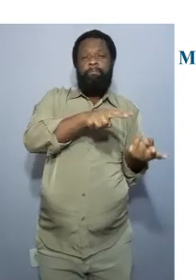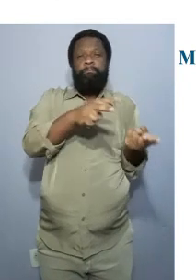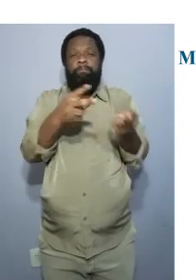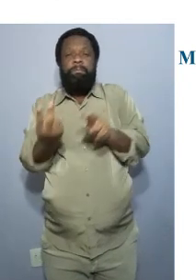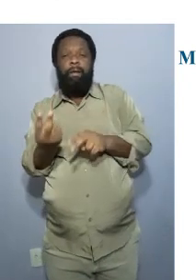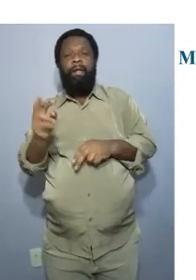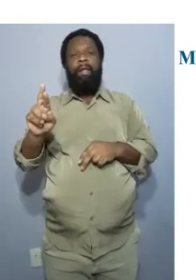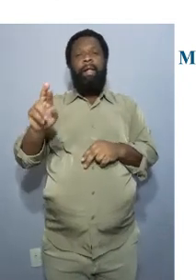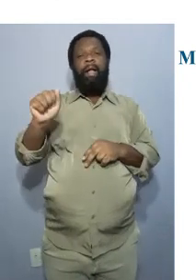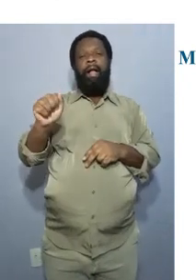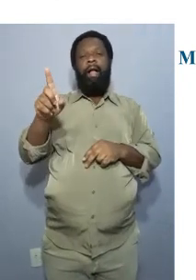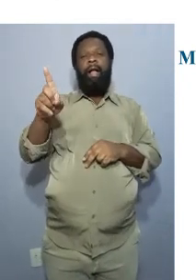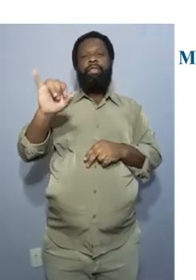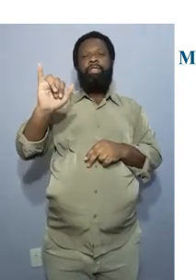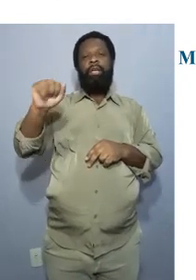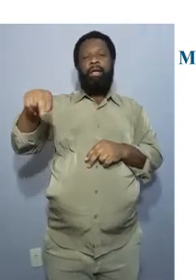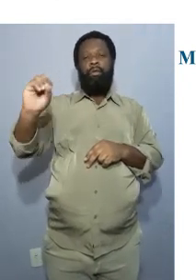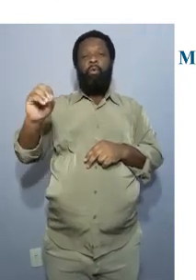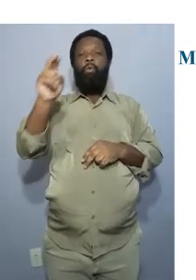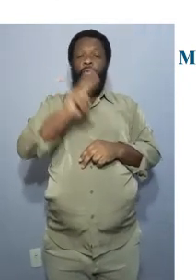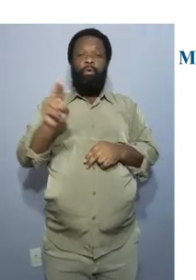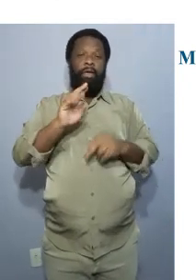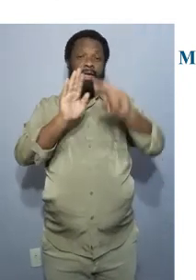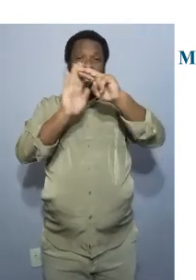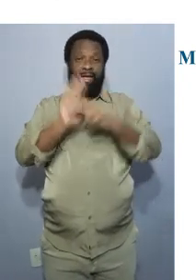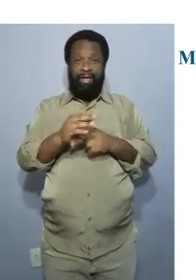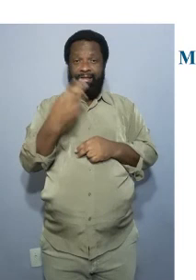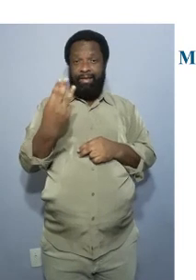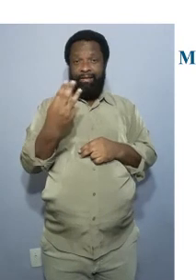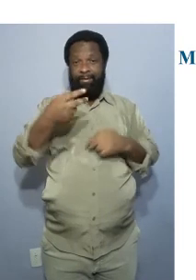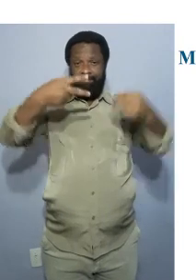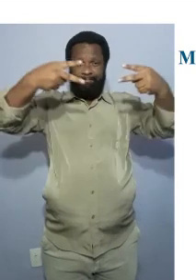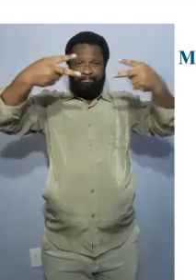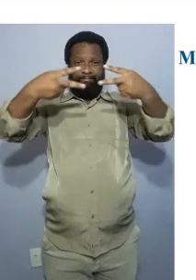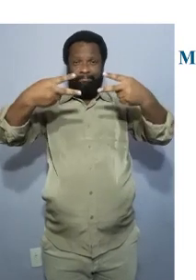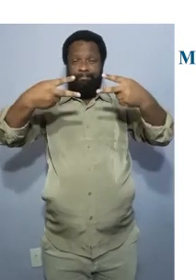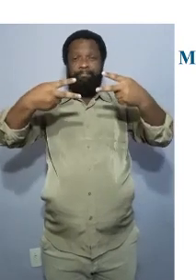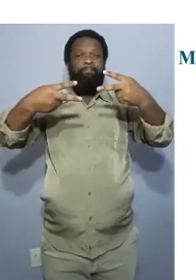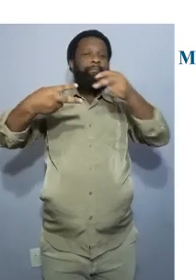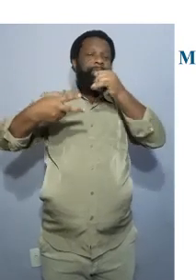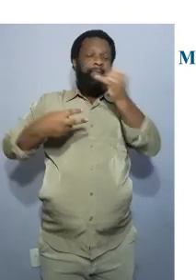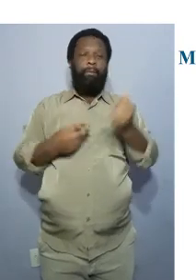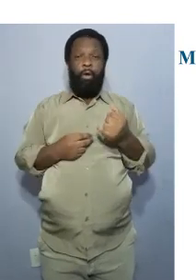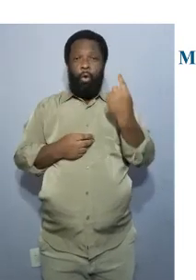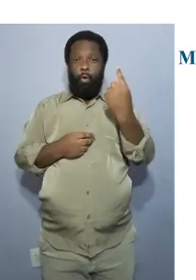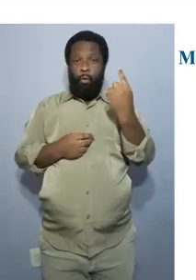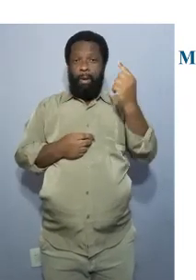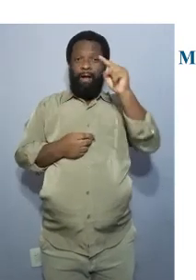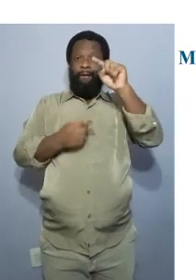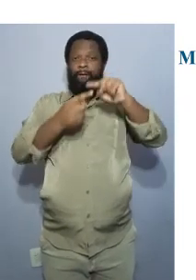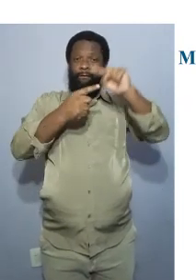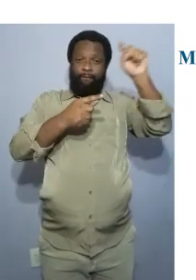de 3. E aí a primeira linha vai ser o seguinte. 360 graus, que é uma volta, ela pode